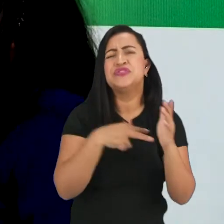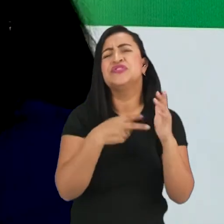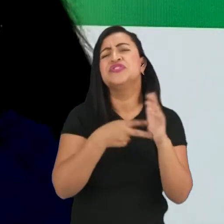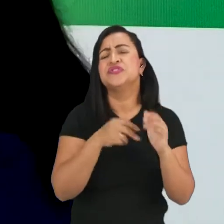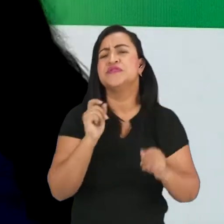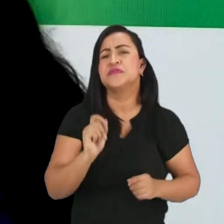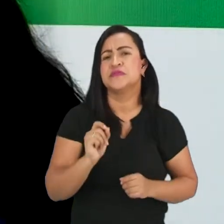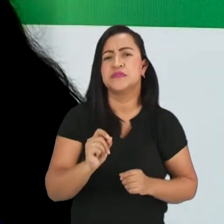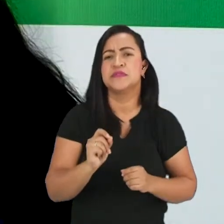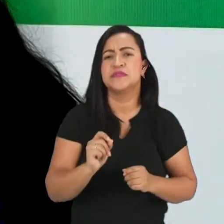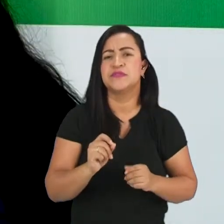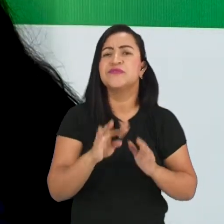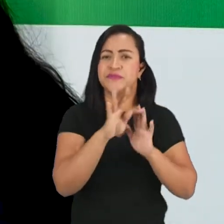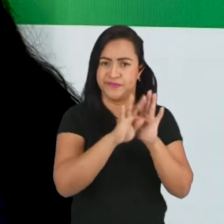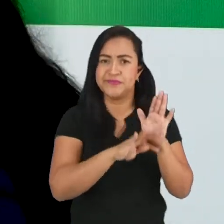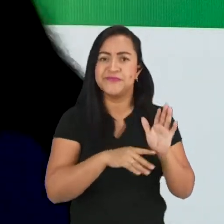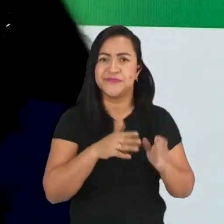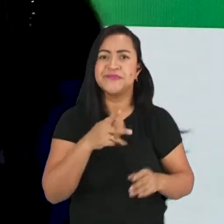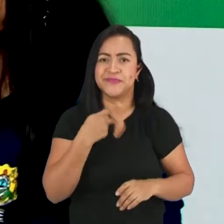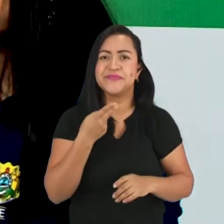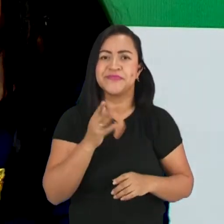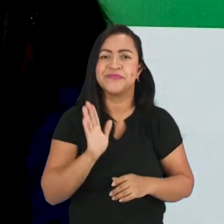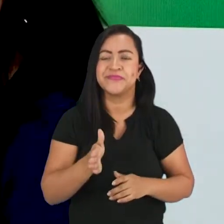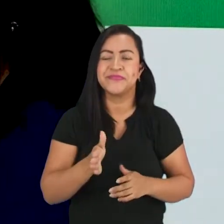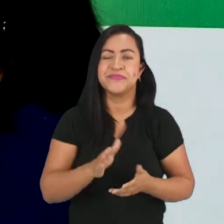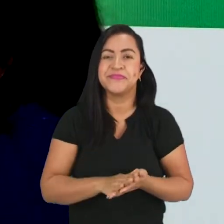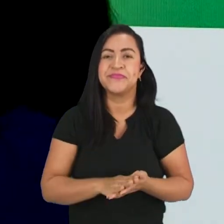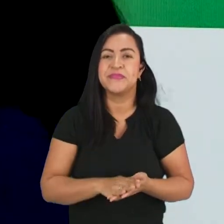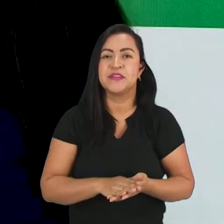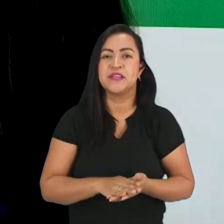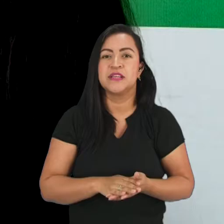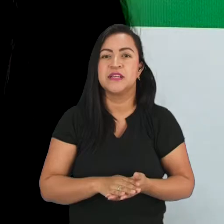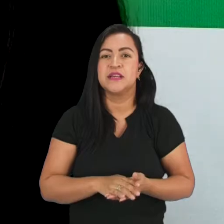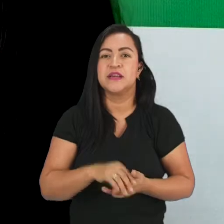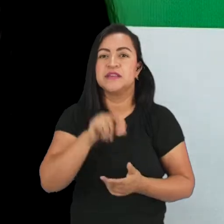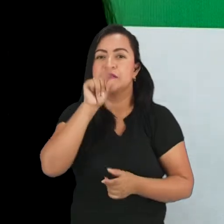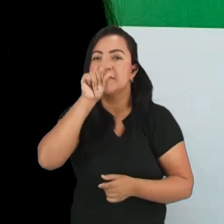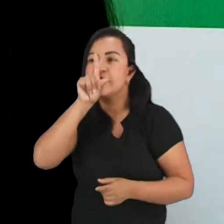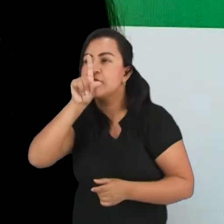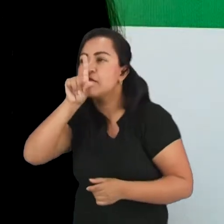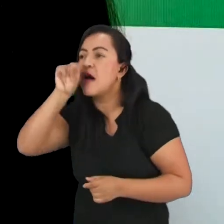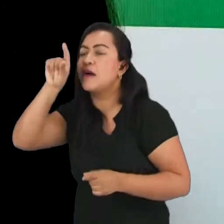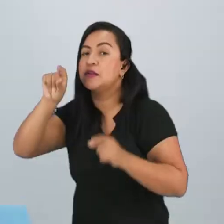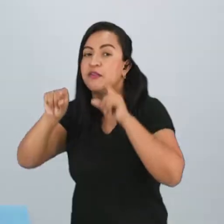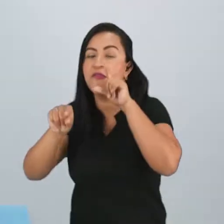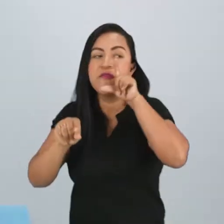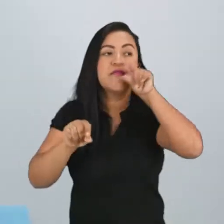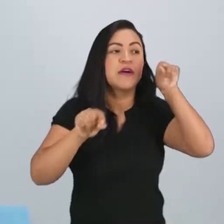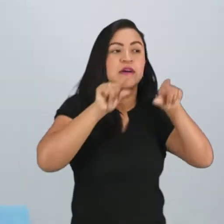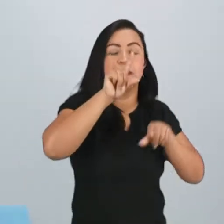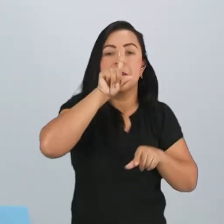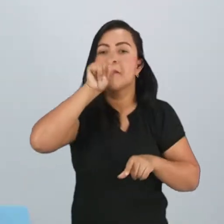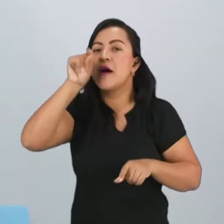Foi falado isso lá no texto, né? Elas pontilham. Ah, tem aqui, ó, segundo texto.